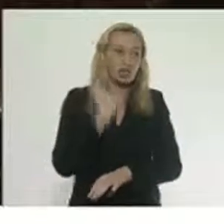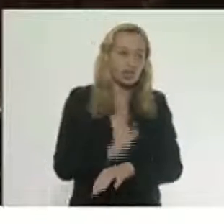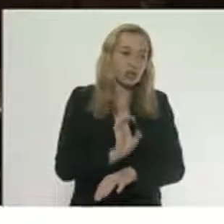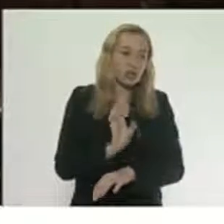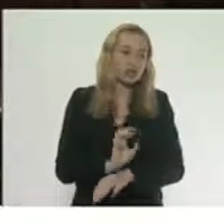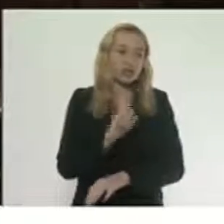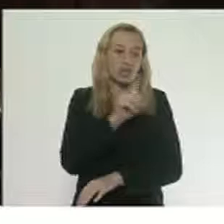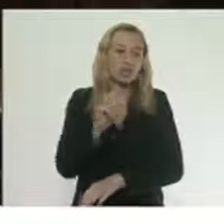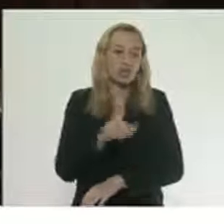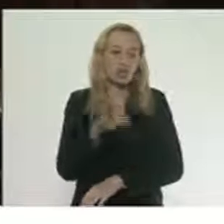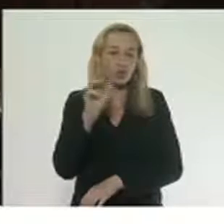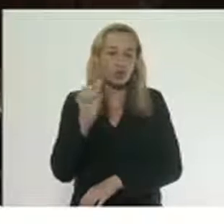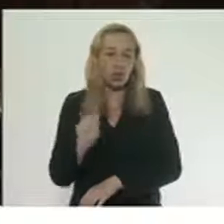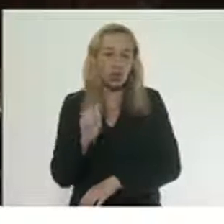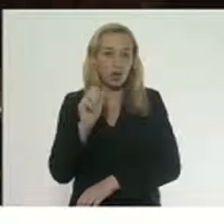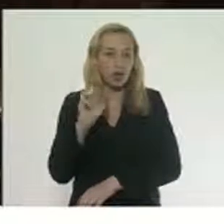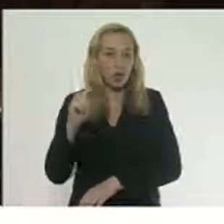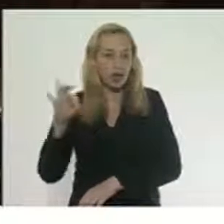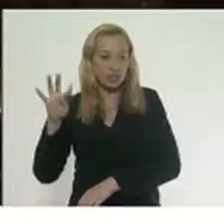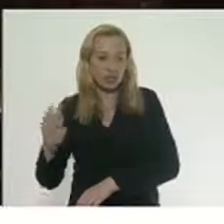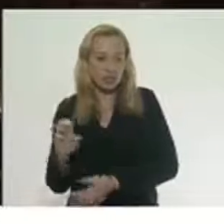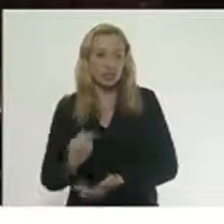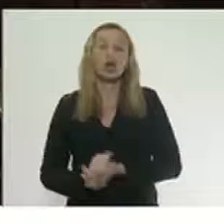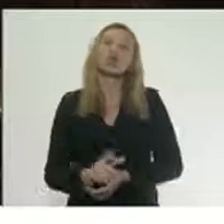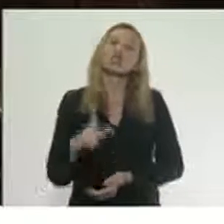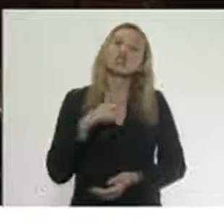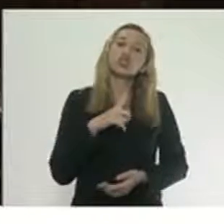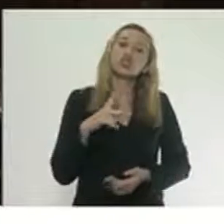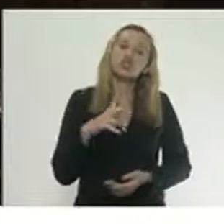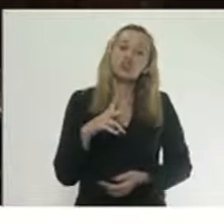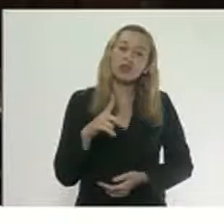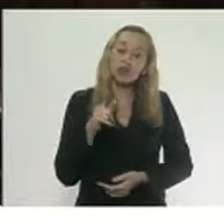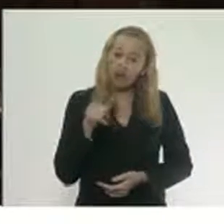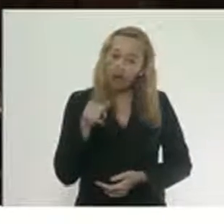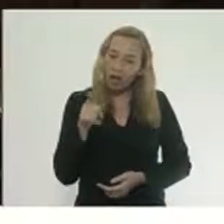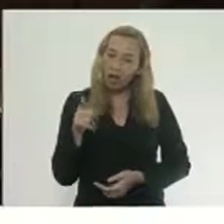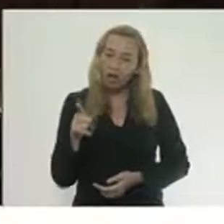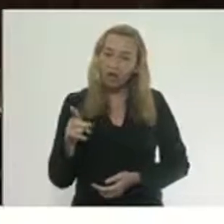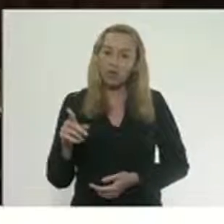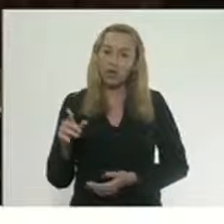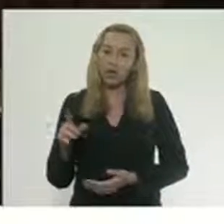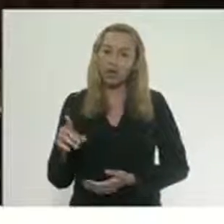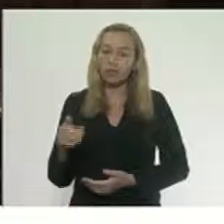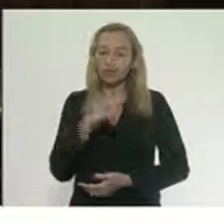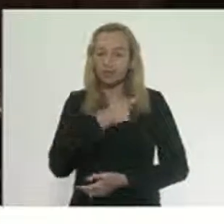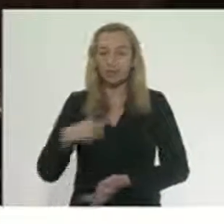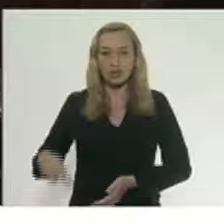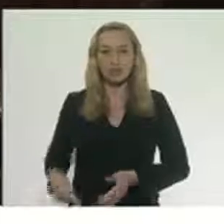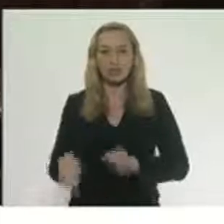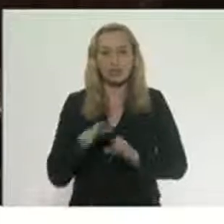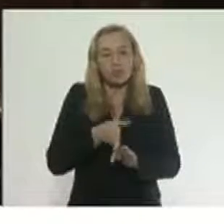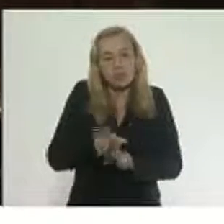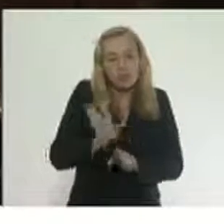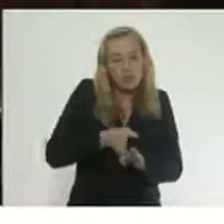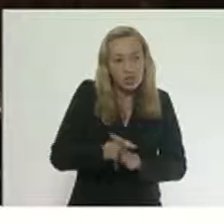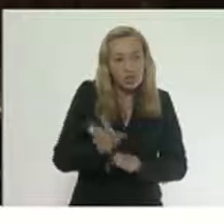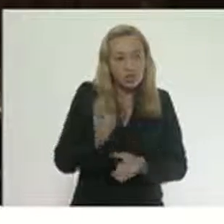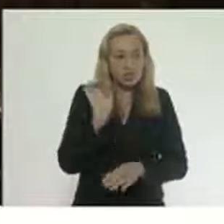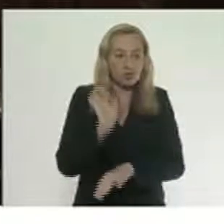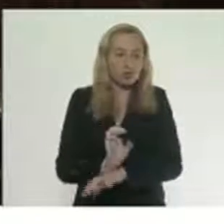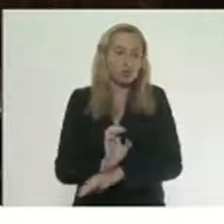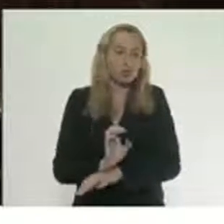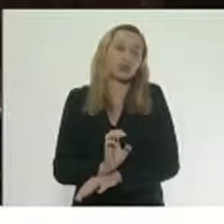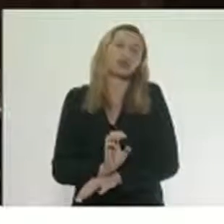Oeste. Hoje estive pessoalmente com a presidenta do Conselho Estadual de Educação, professora